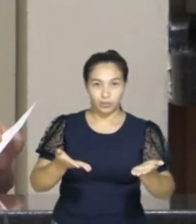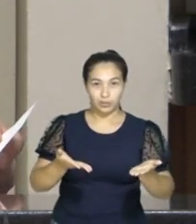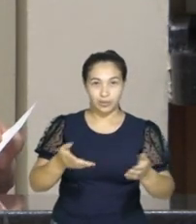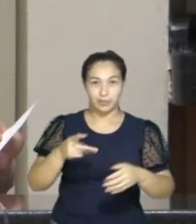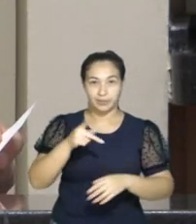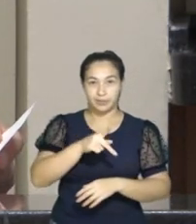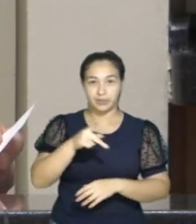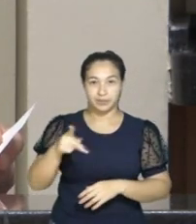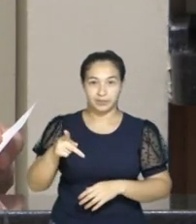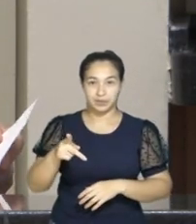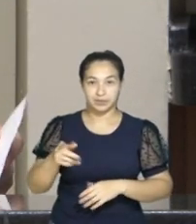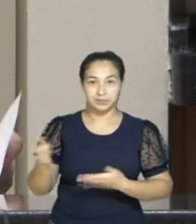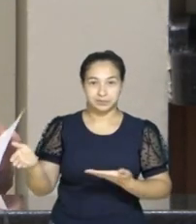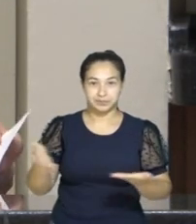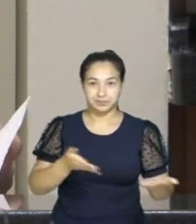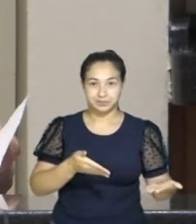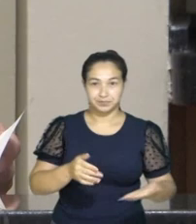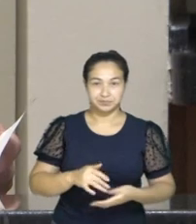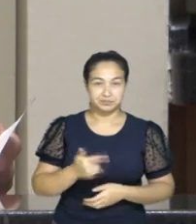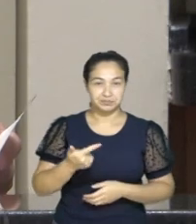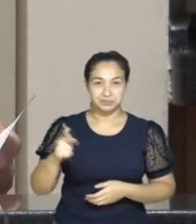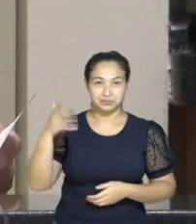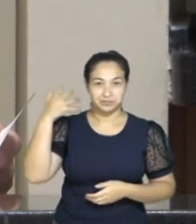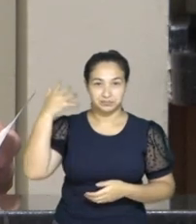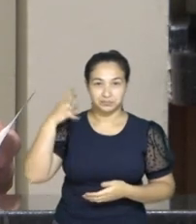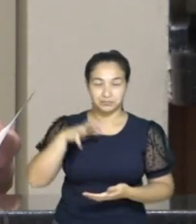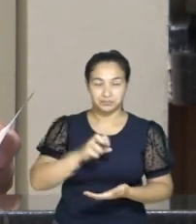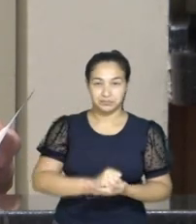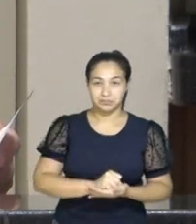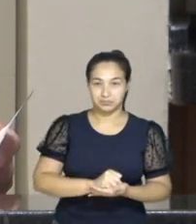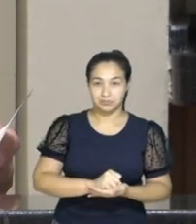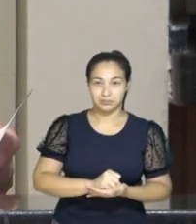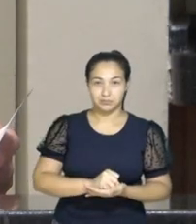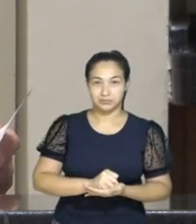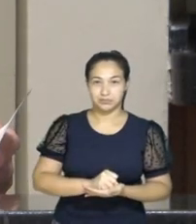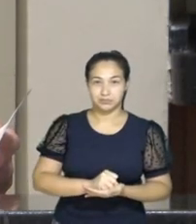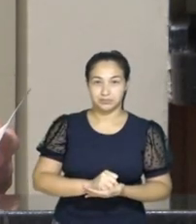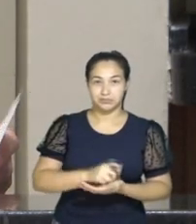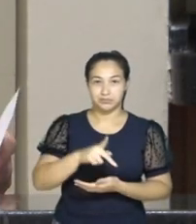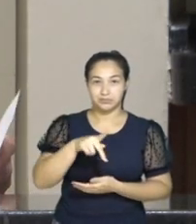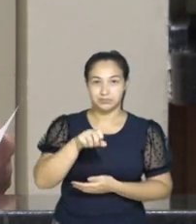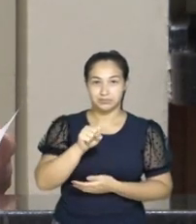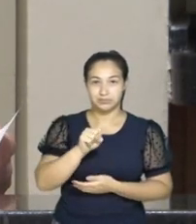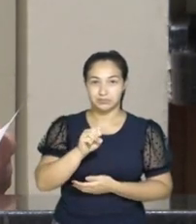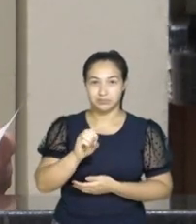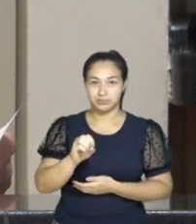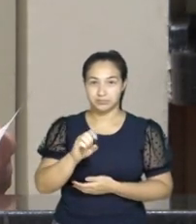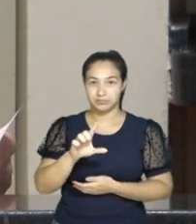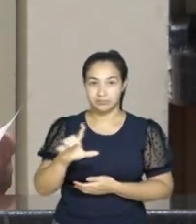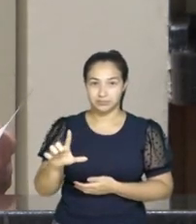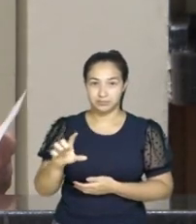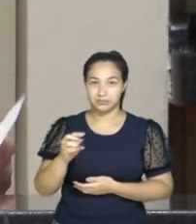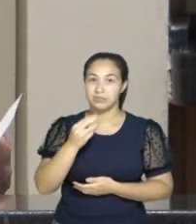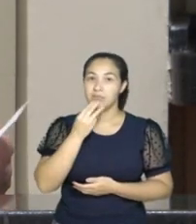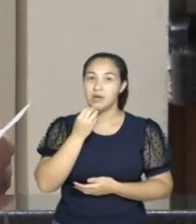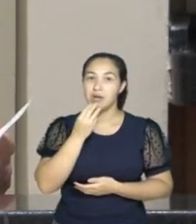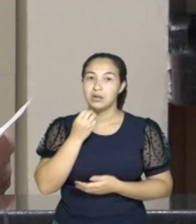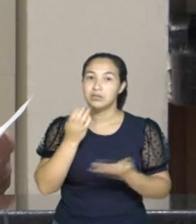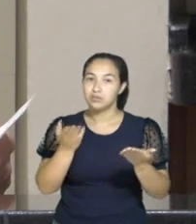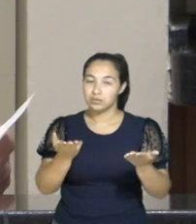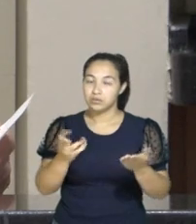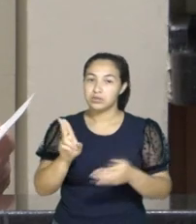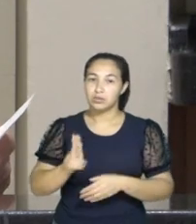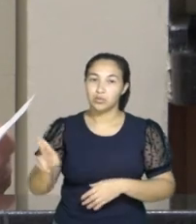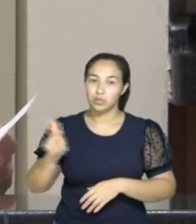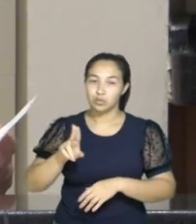ao PT não havendo quem queira ser manifestar Deputado Marquito vossa excelência para